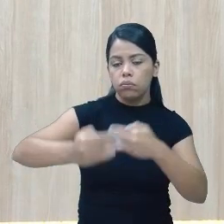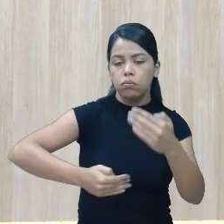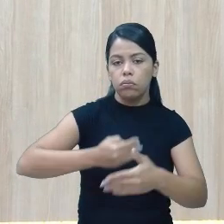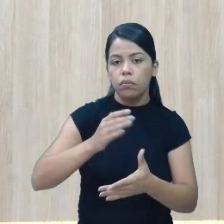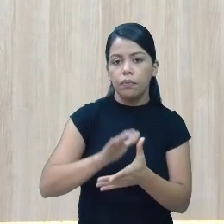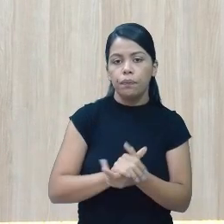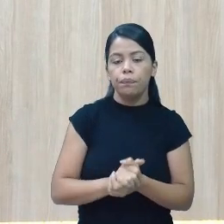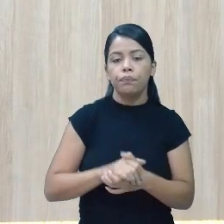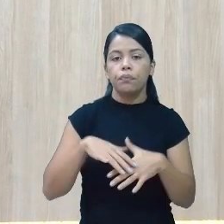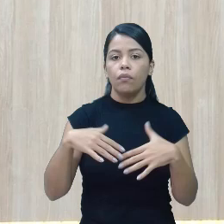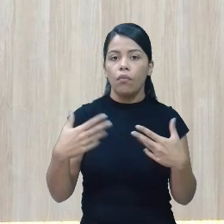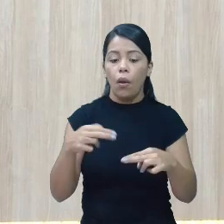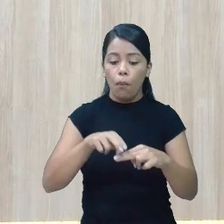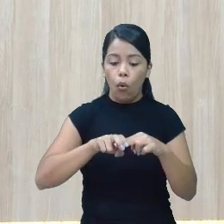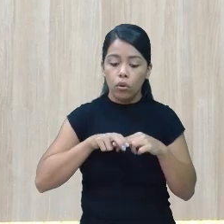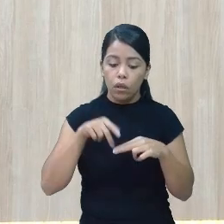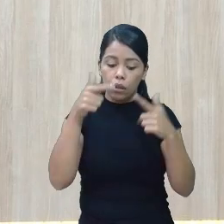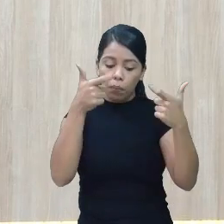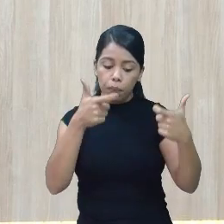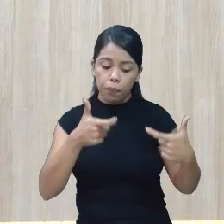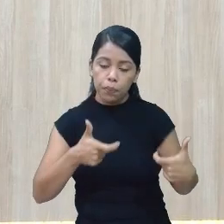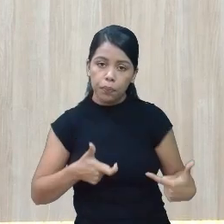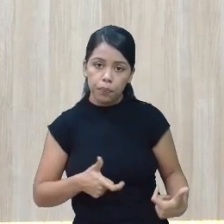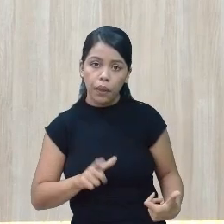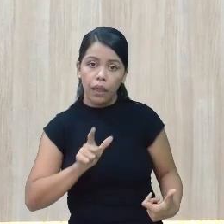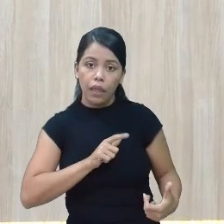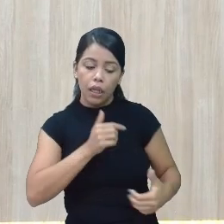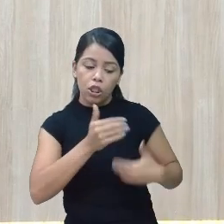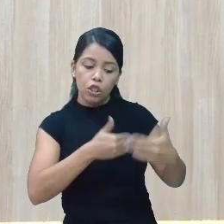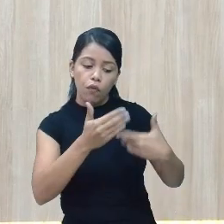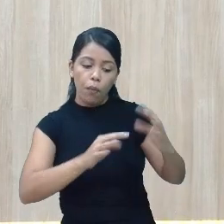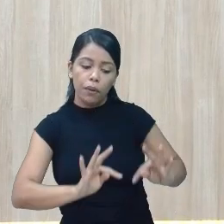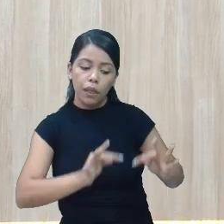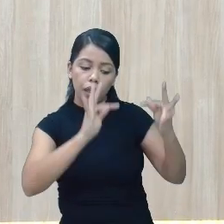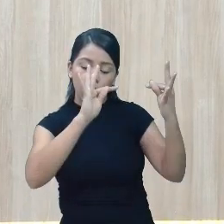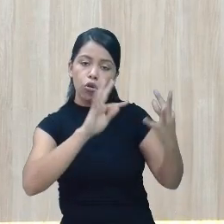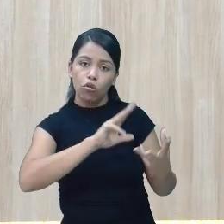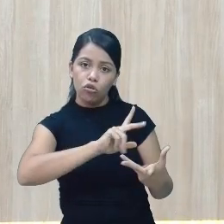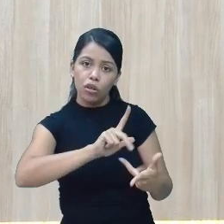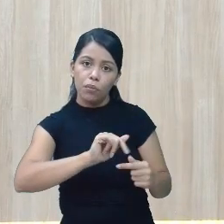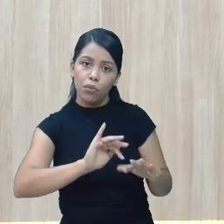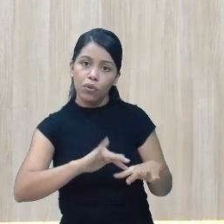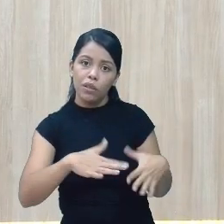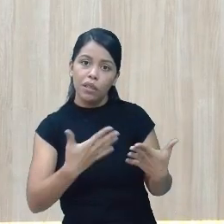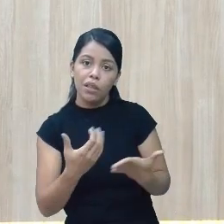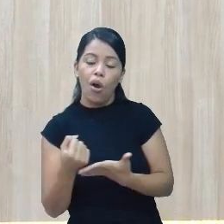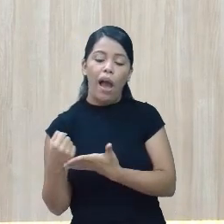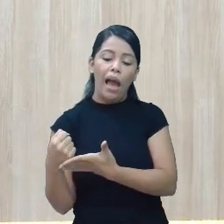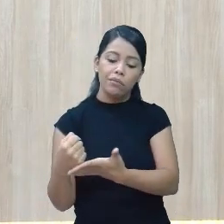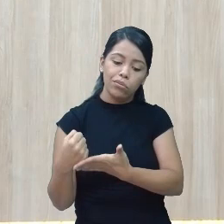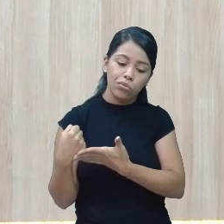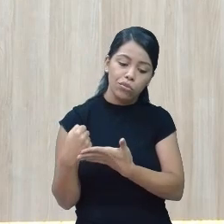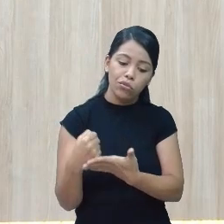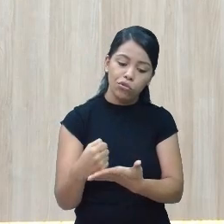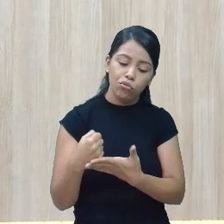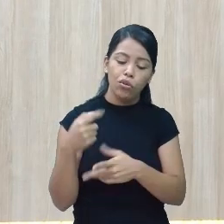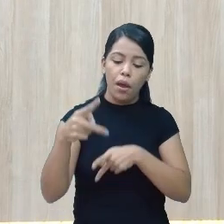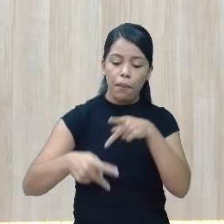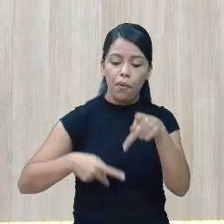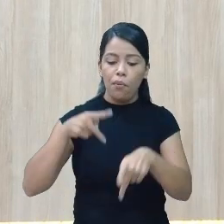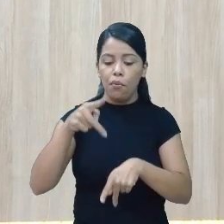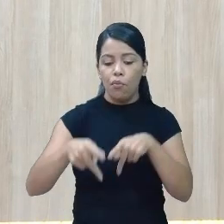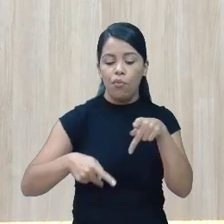por conta da guerra, mas a consequência é que você tem essas tecnologias servindo para a